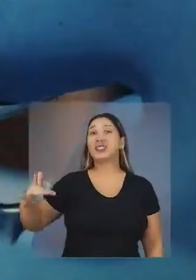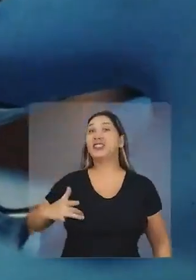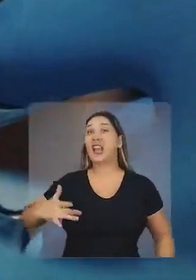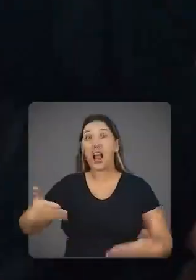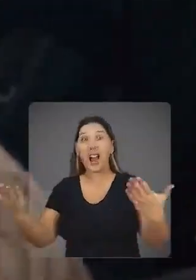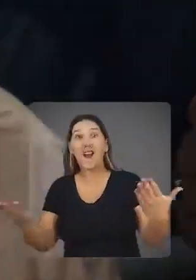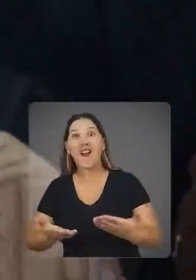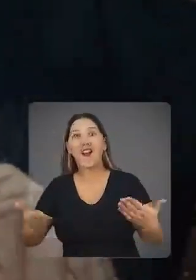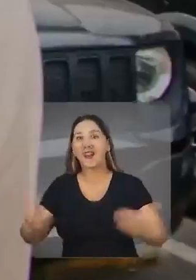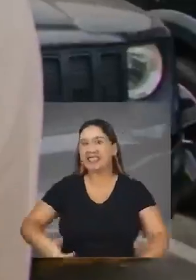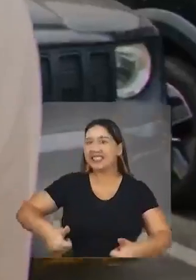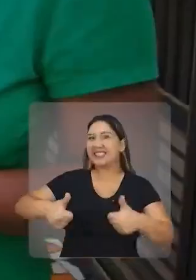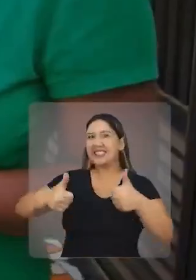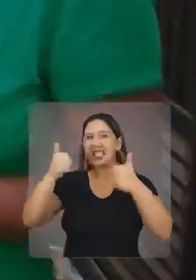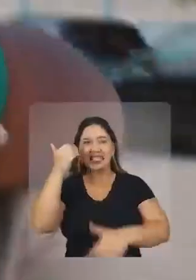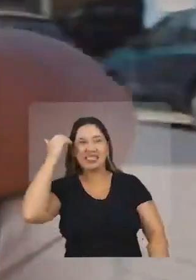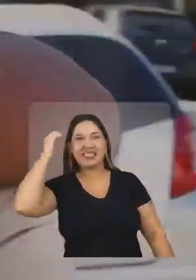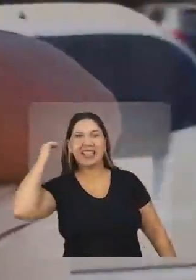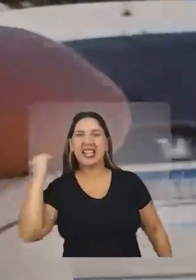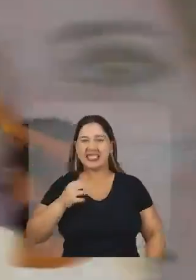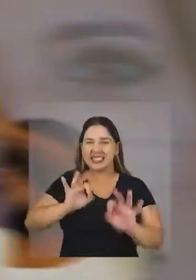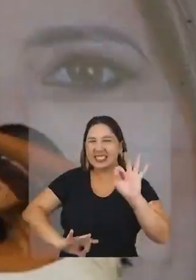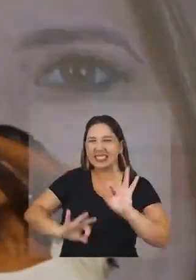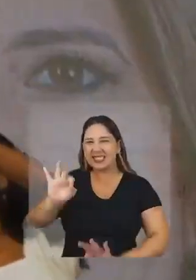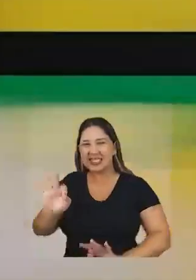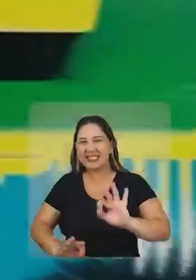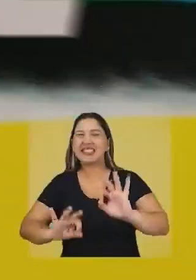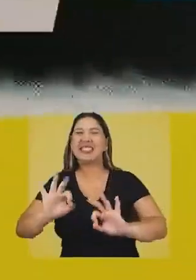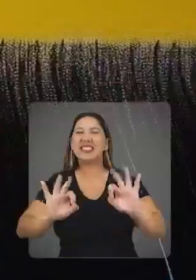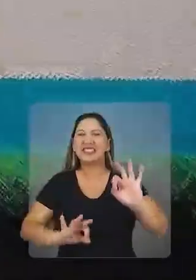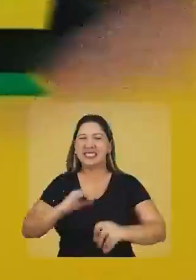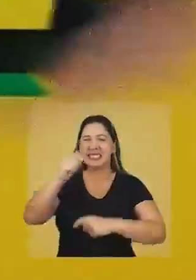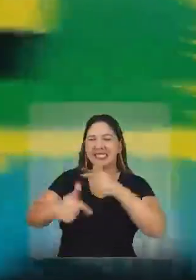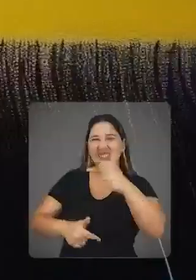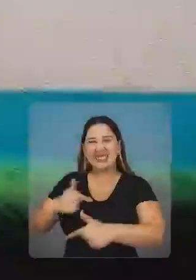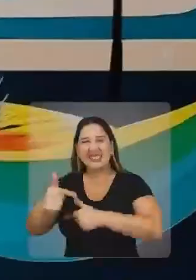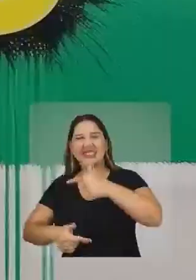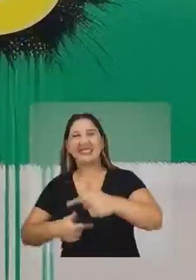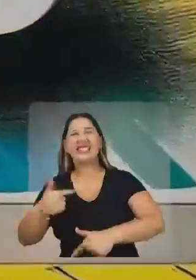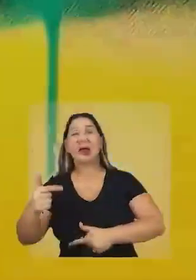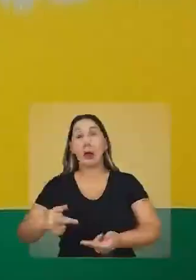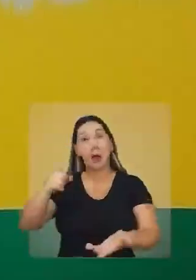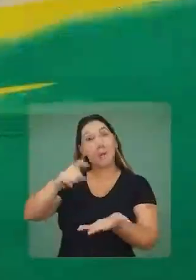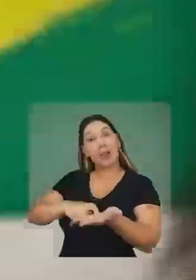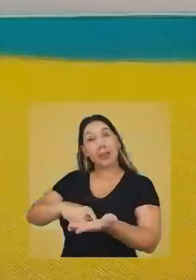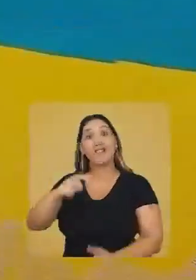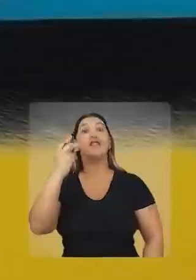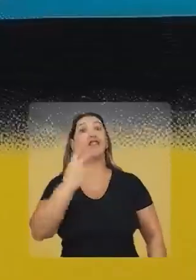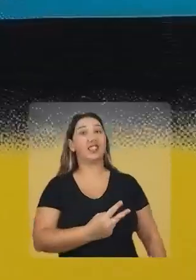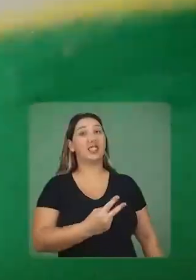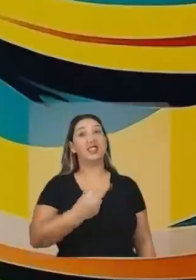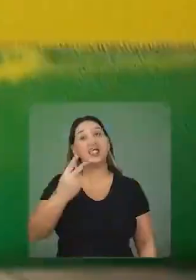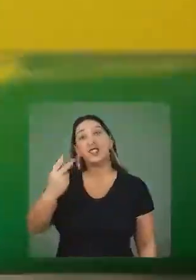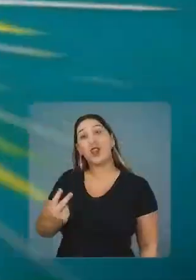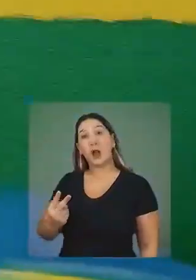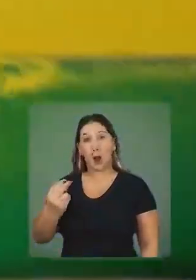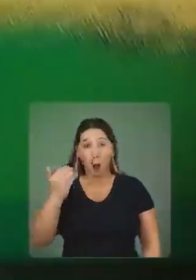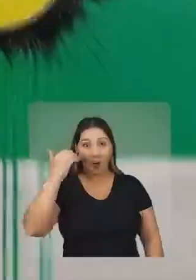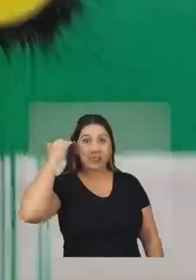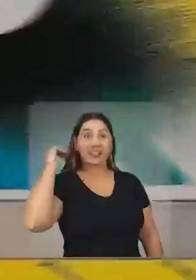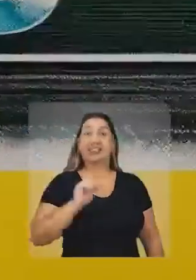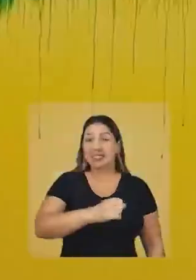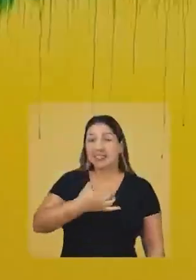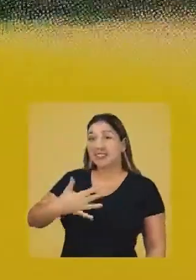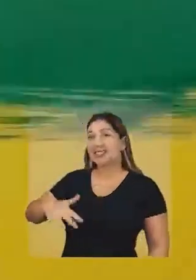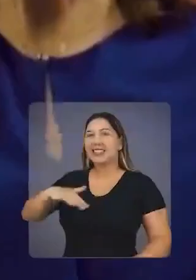vai chegar. Com Rosana no comando, a espera vai acabar. Aperte o dois pra Santos prosperar. 22 Rosana vale,